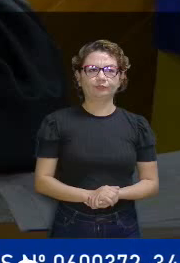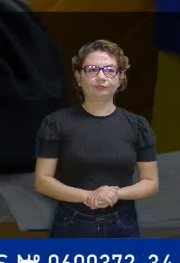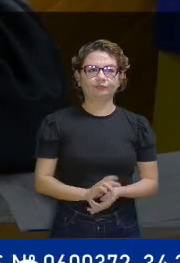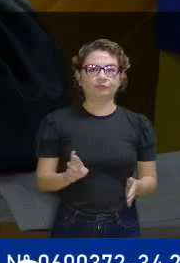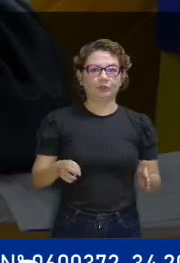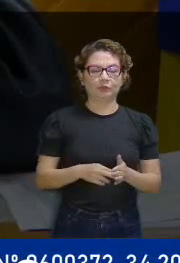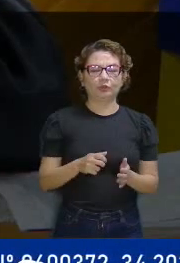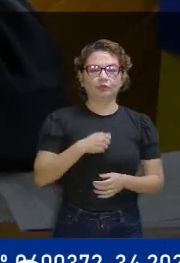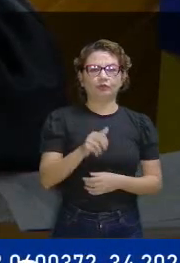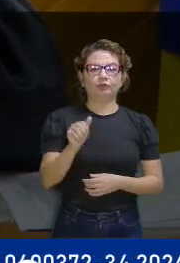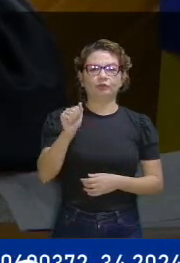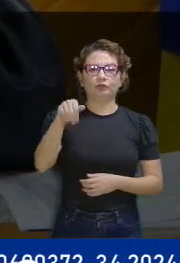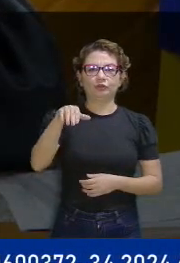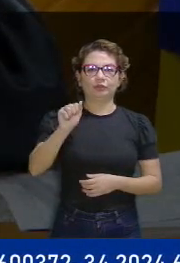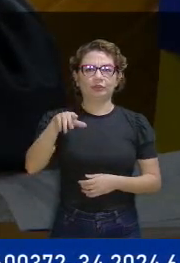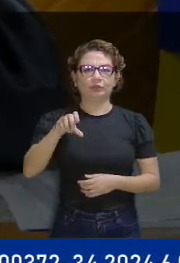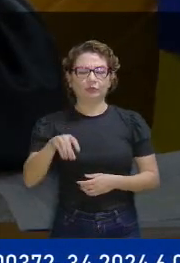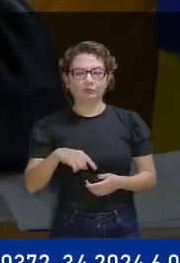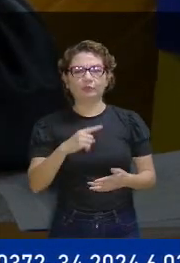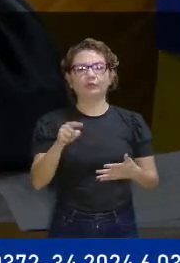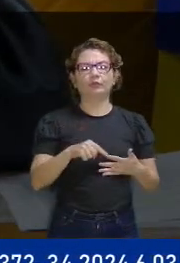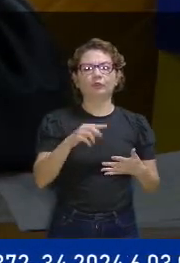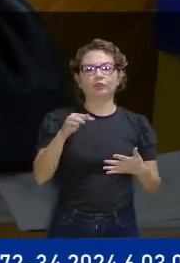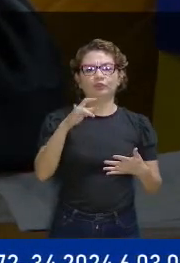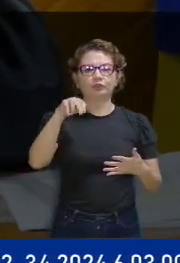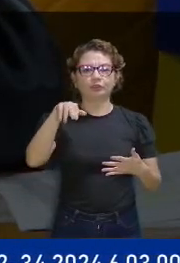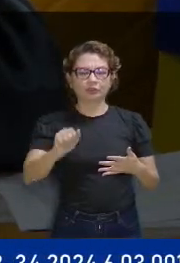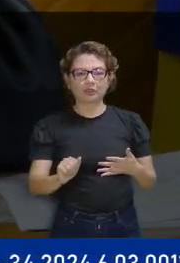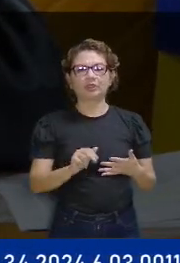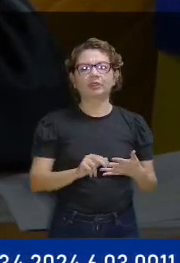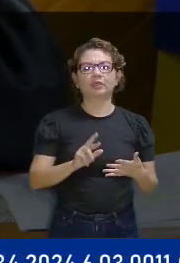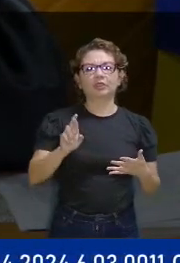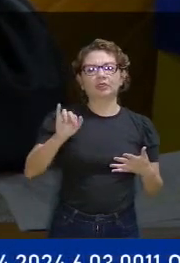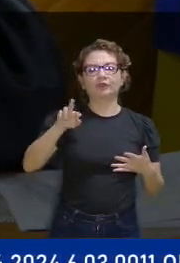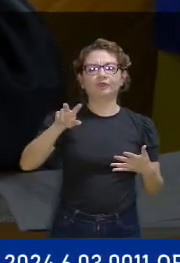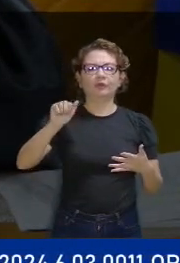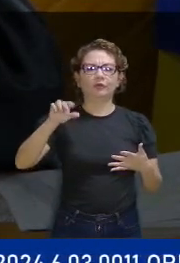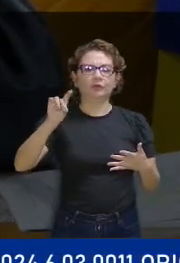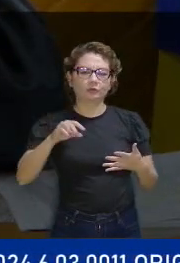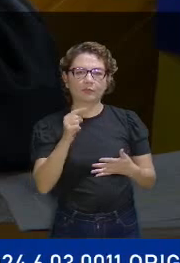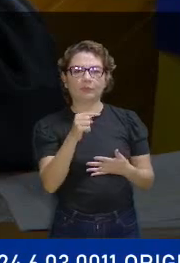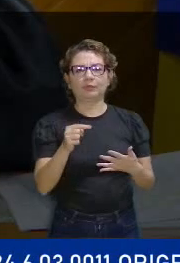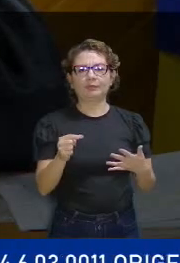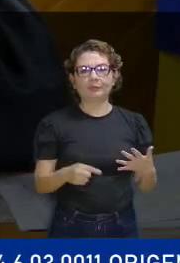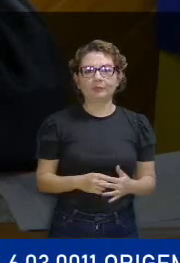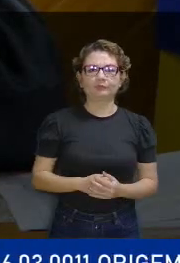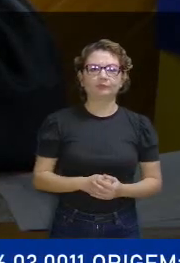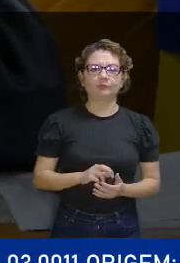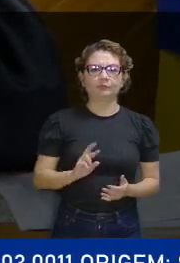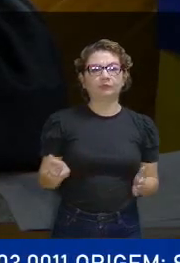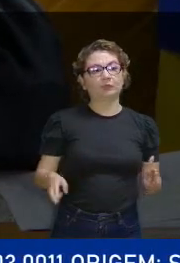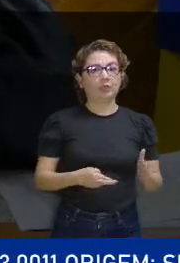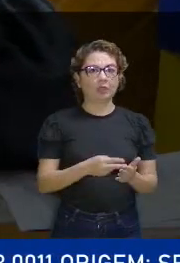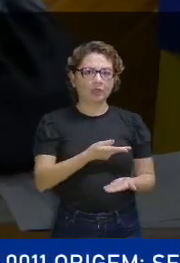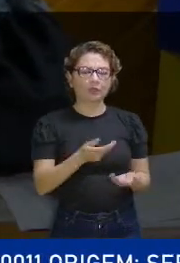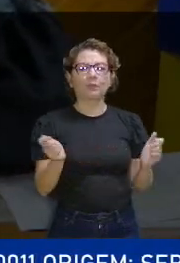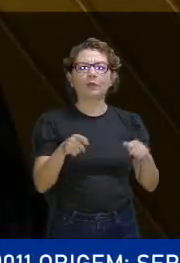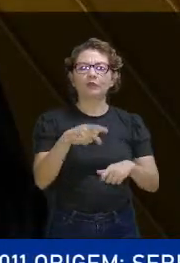relator Anselmo, Tina Souza, Normandes Souza, Rivaldo Valente. A palavra com o ilustre